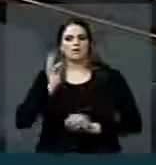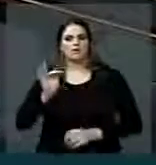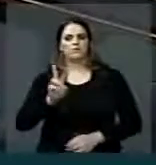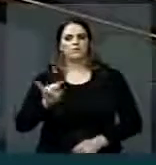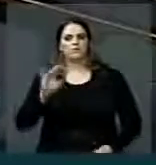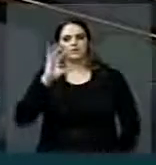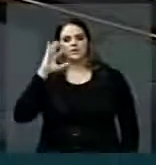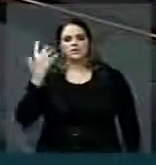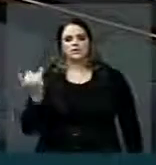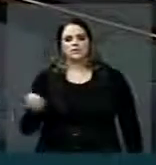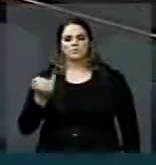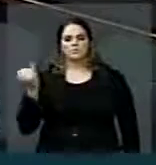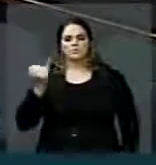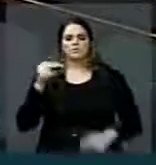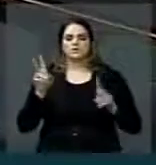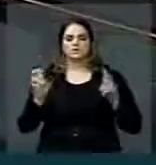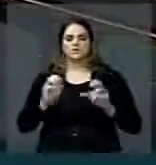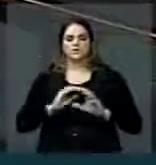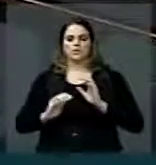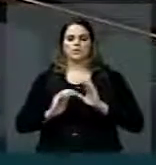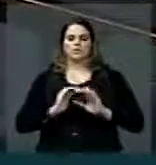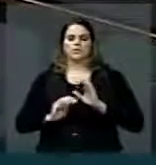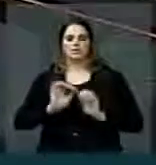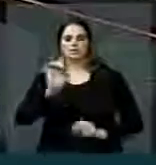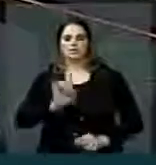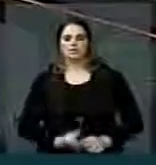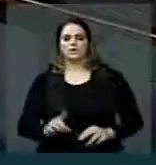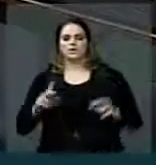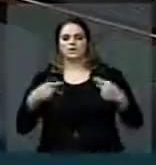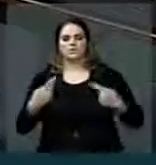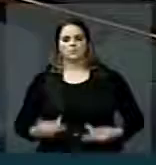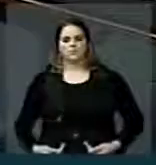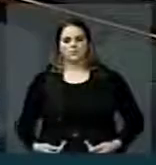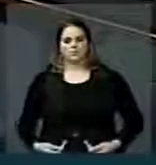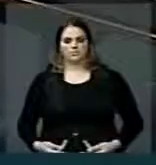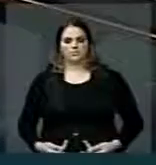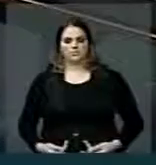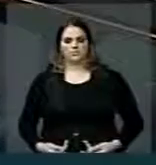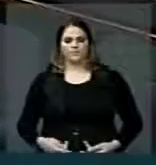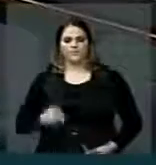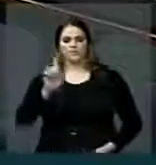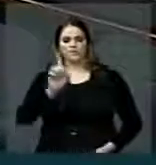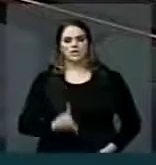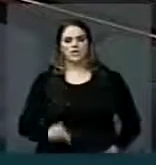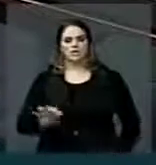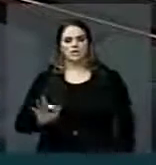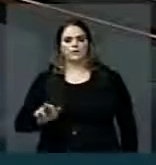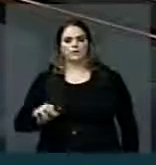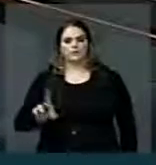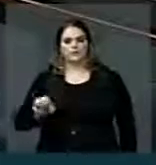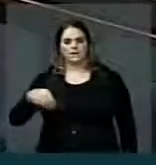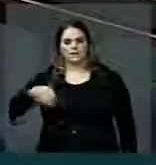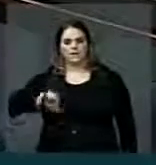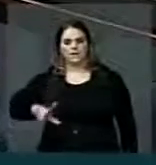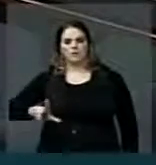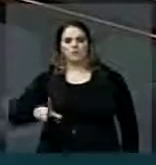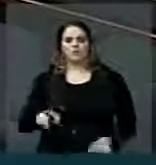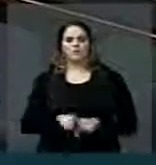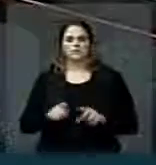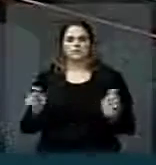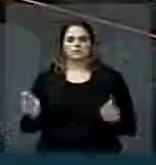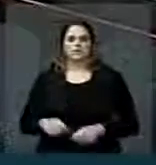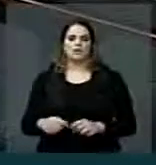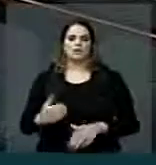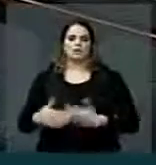para a questão da comunicação, como um direito humano, né, como um direito fundamental e como condição para o